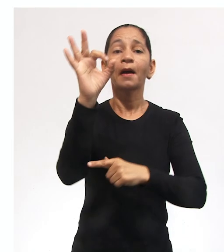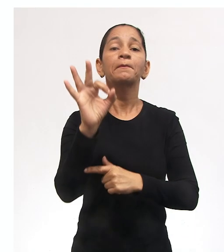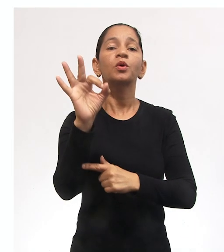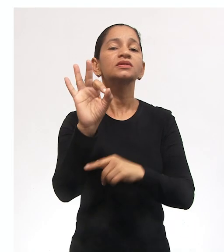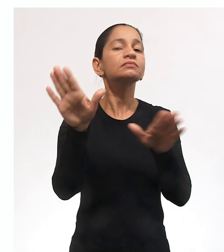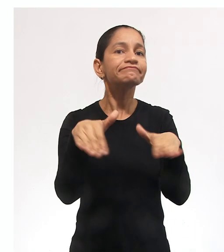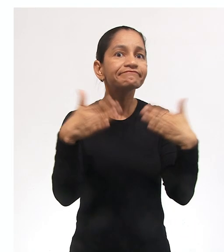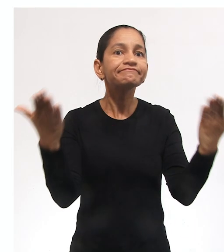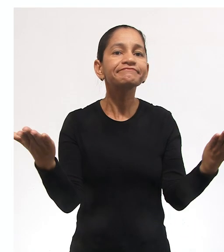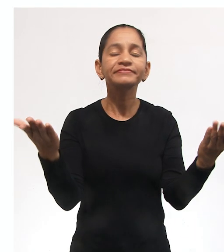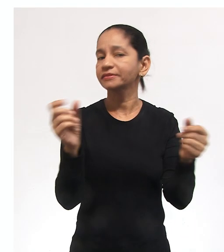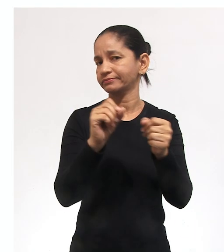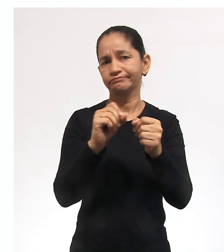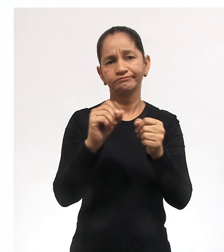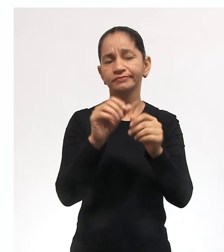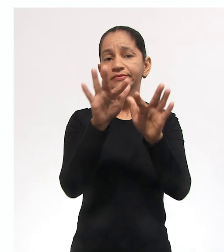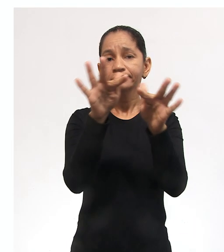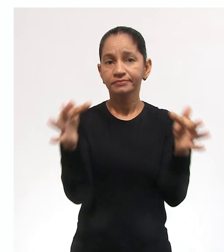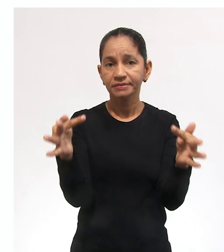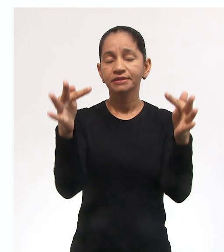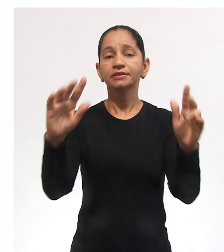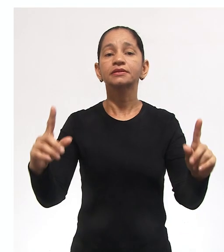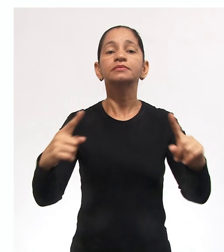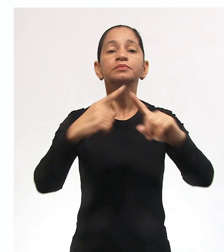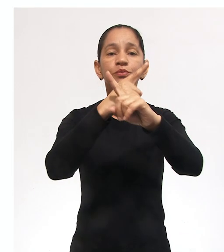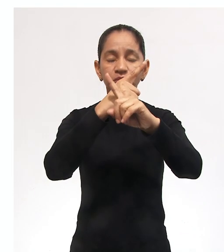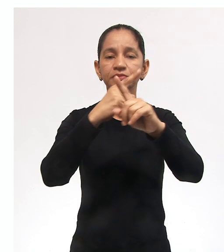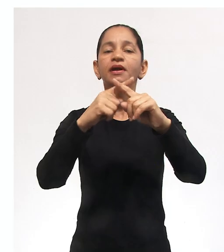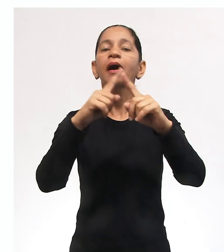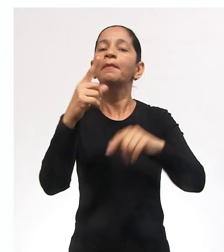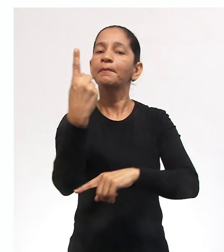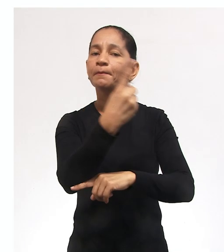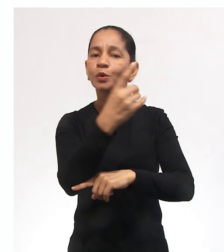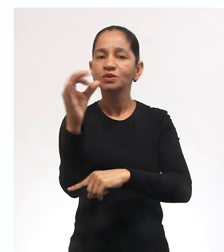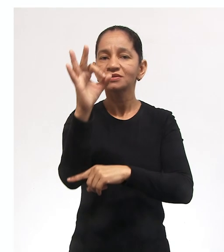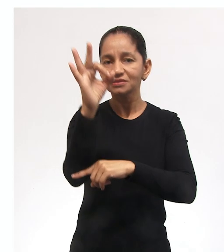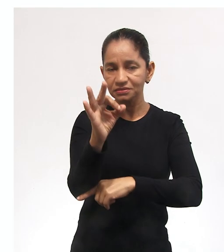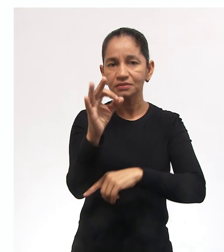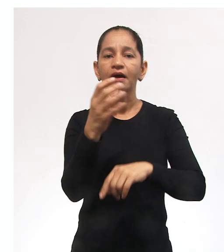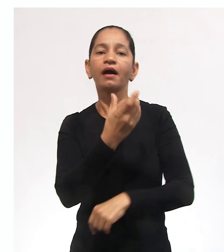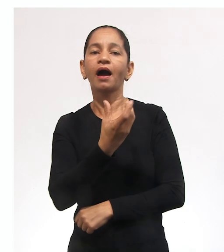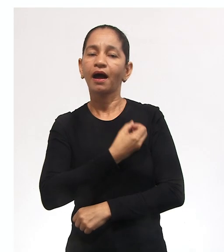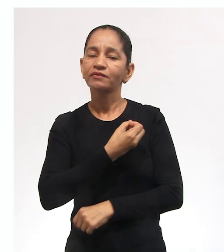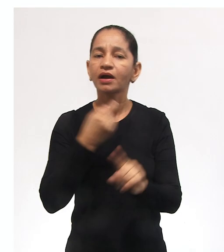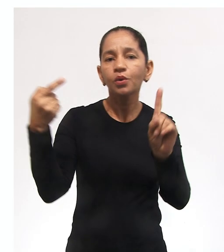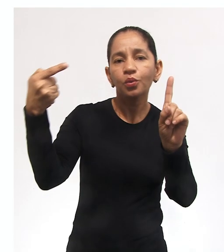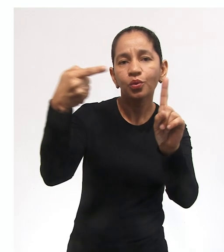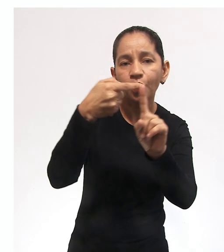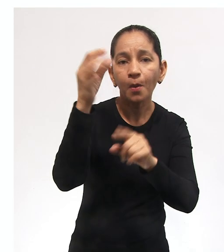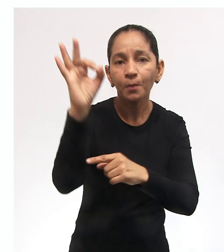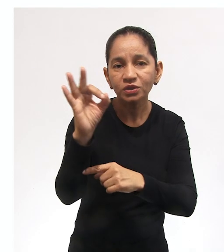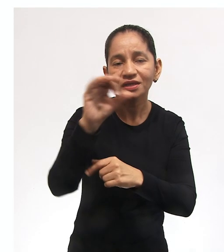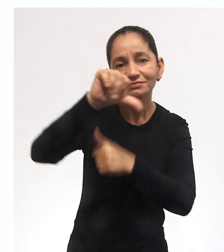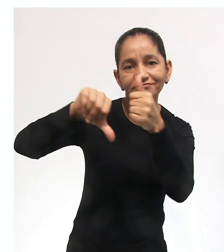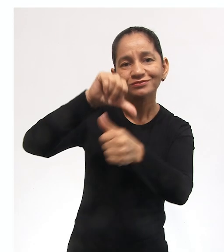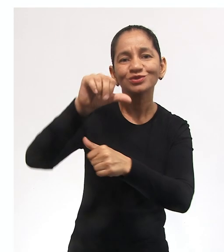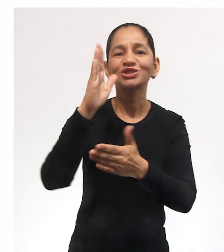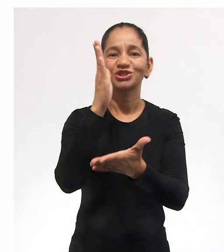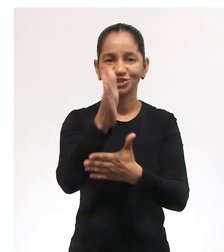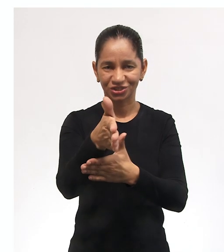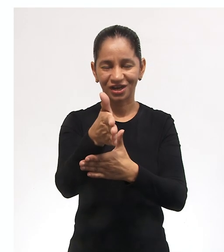Então, basta eu multiplicar essa fração por 100, que aí eu vou ter o valor dela em porcentagem.